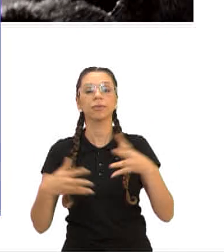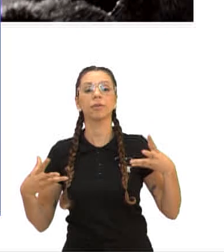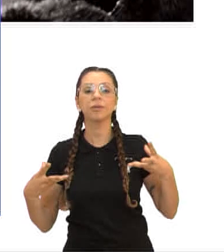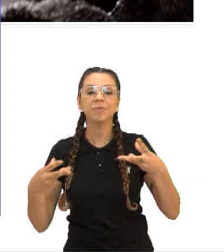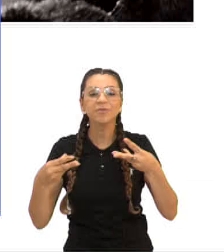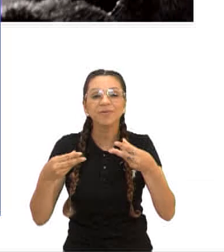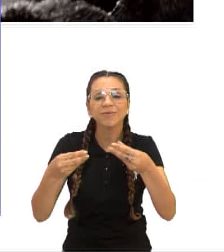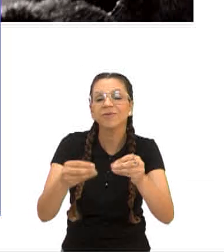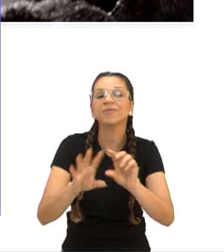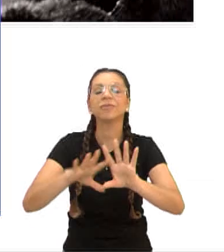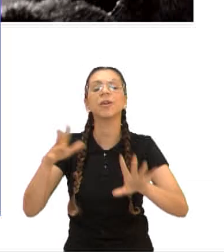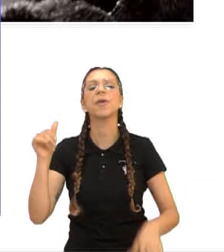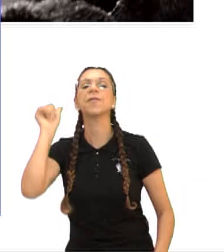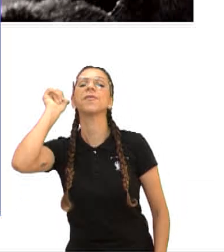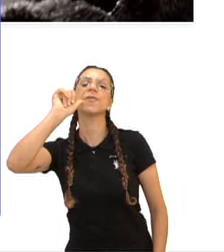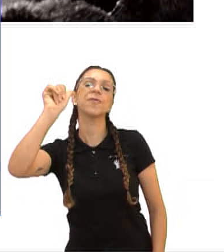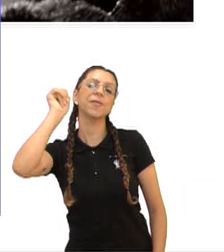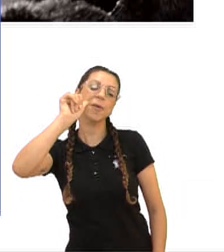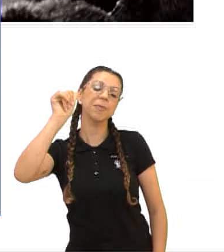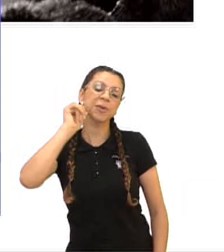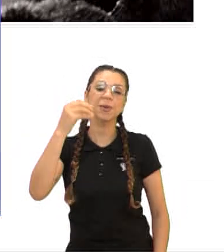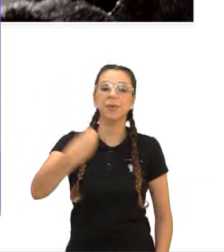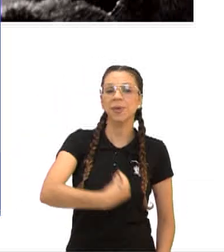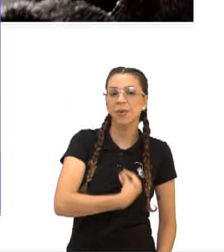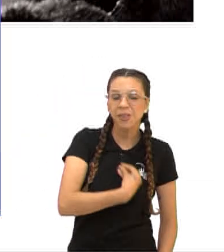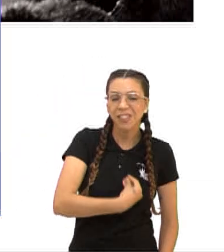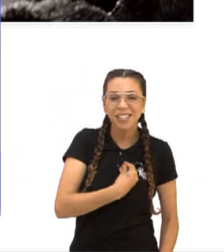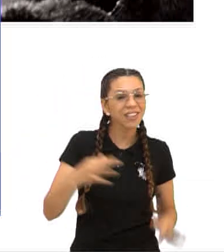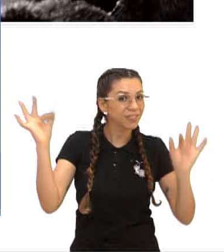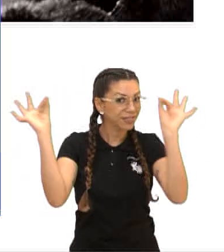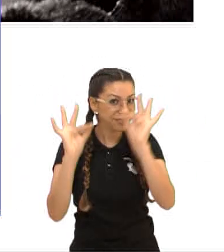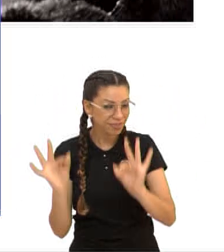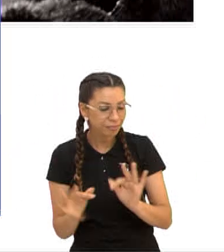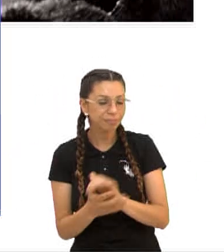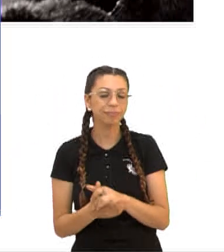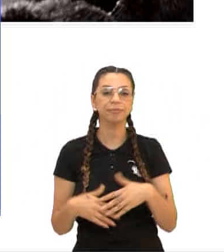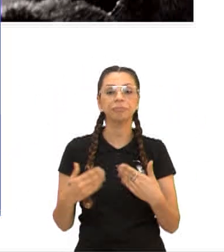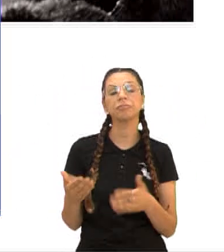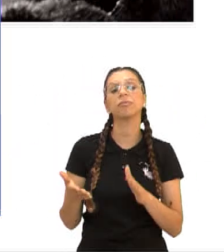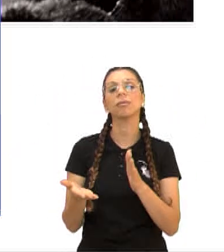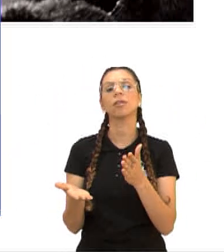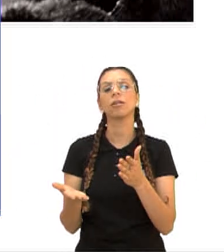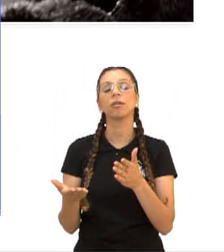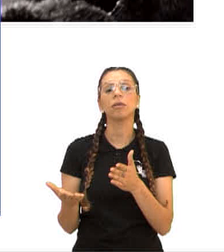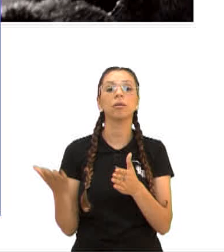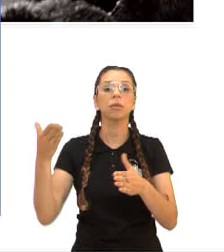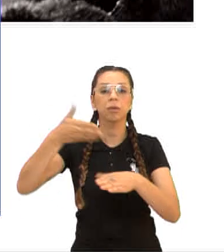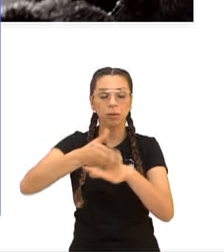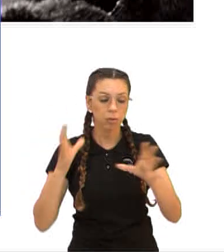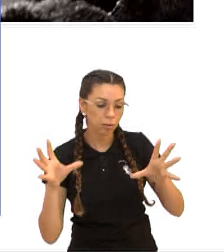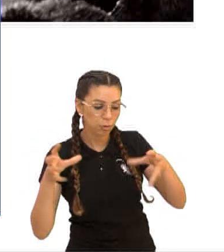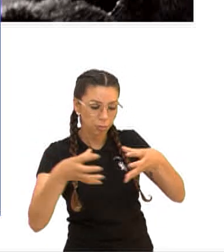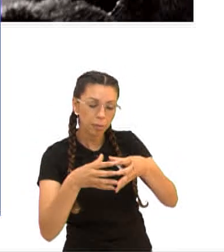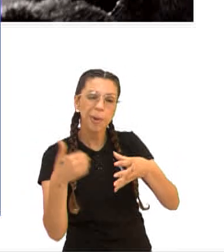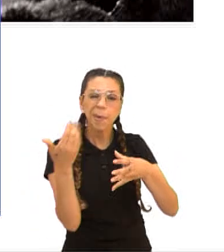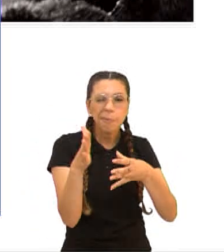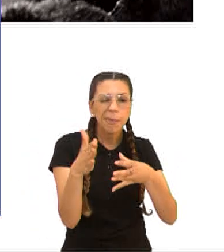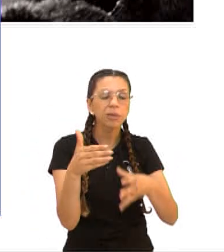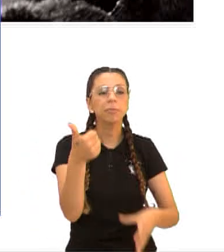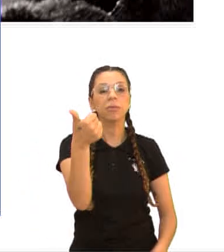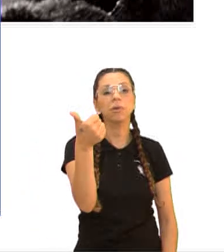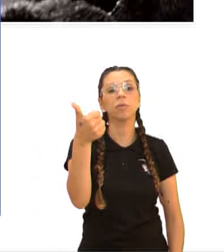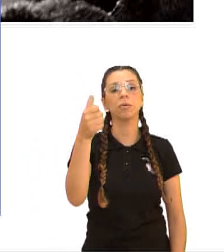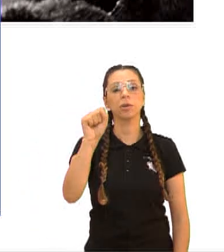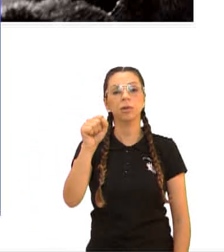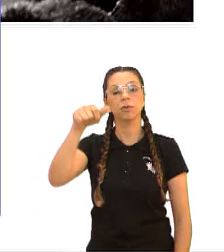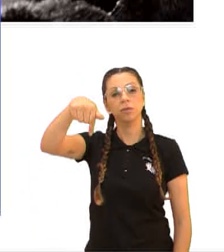suavidade, o lado feminino e intimista da vida, do cotidiano e do seu tempo. Entrou para o grupo por volta de 1877,